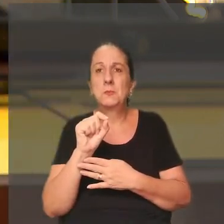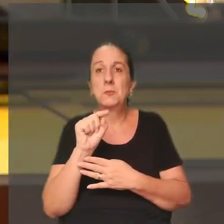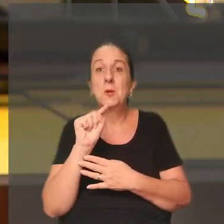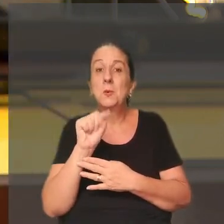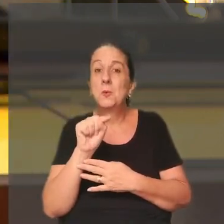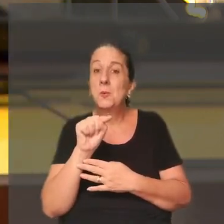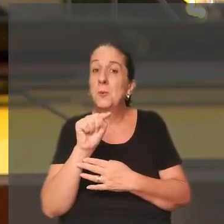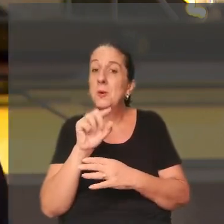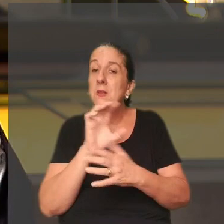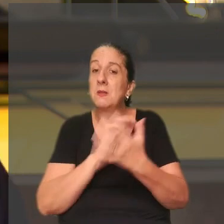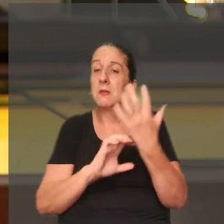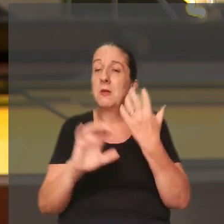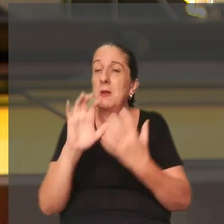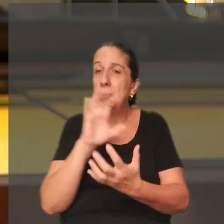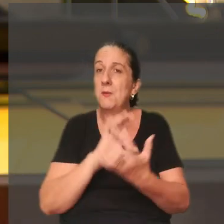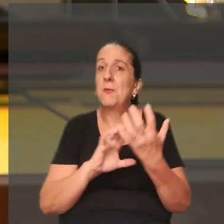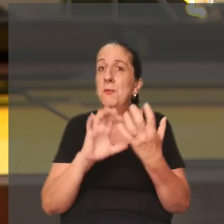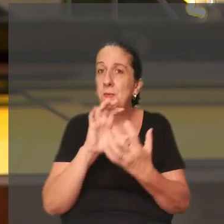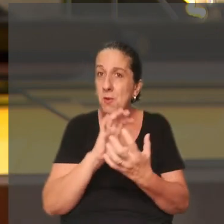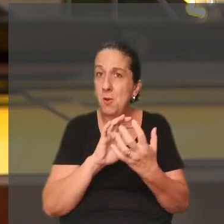concentrada com essa